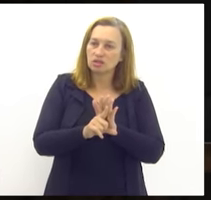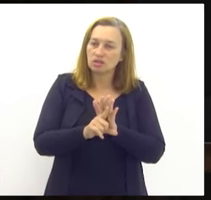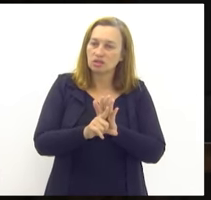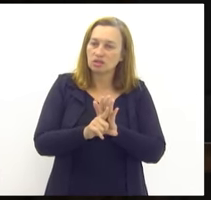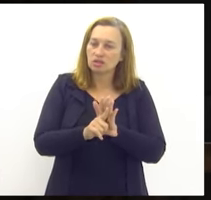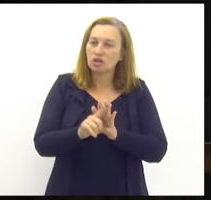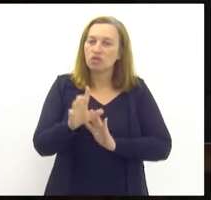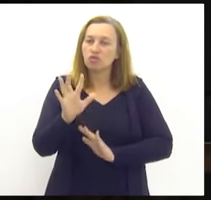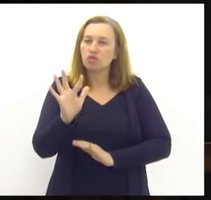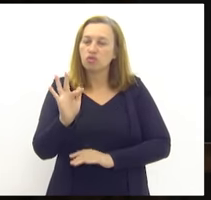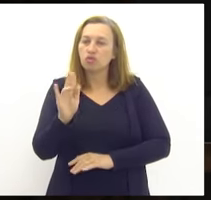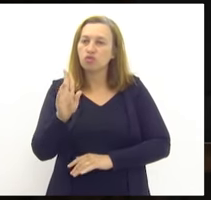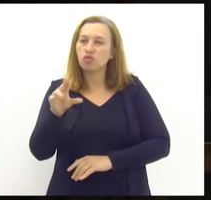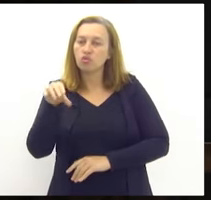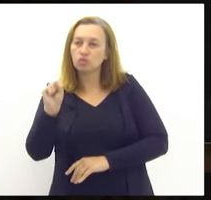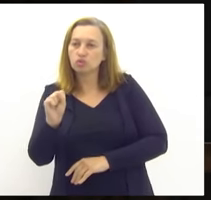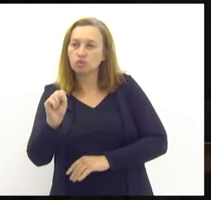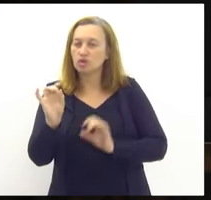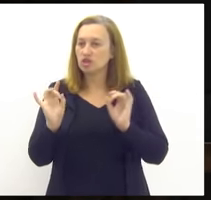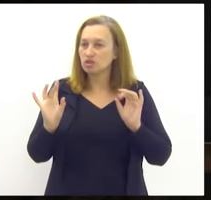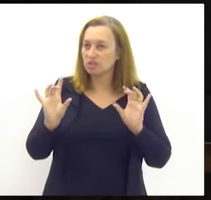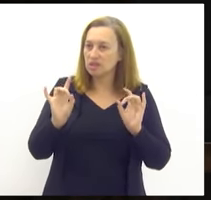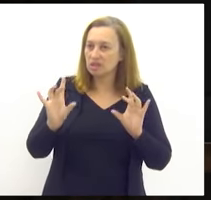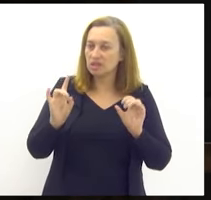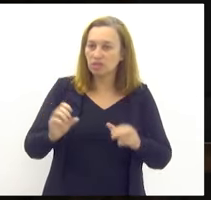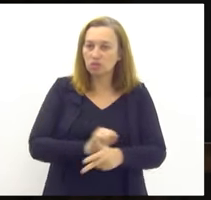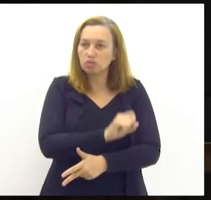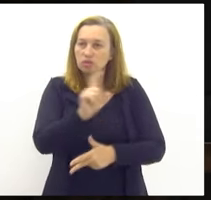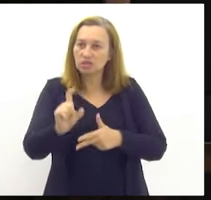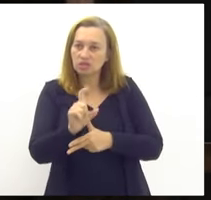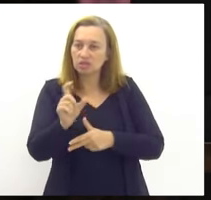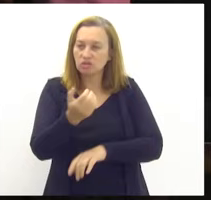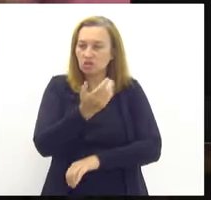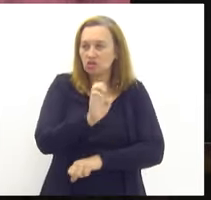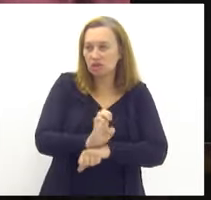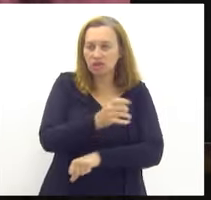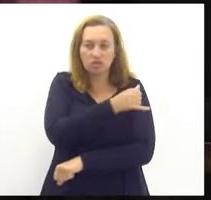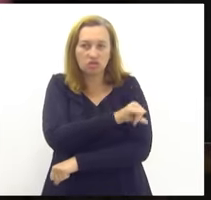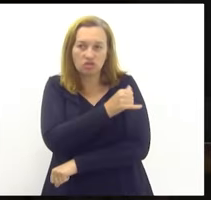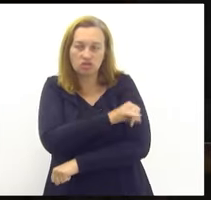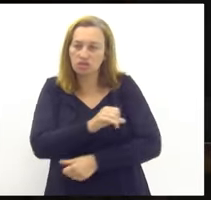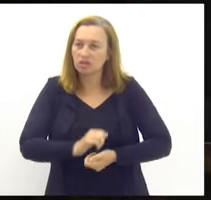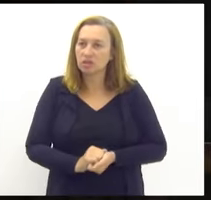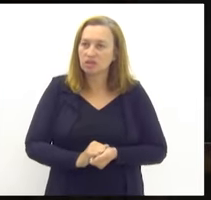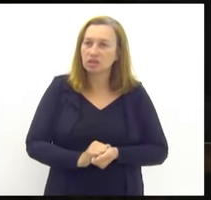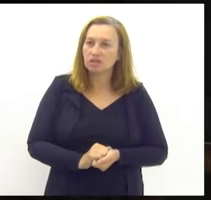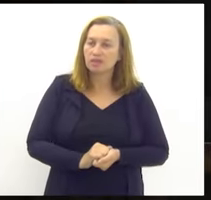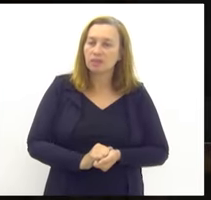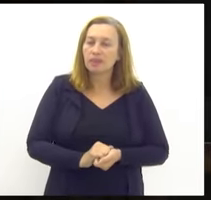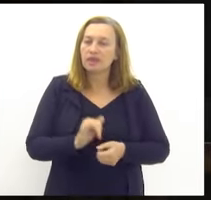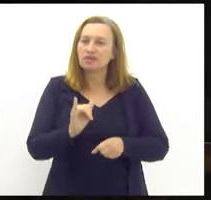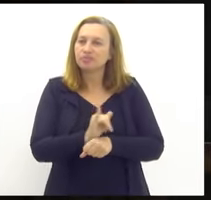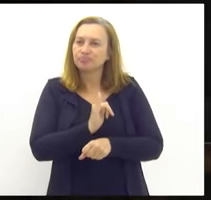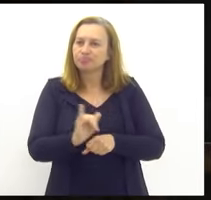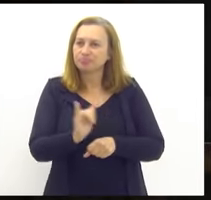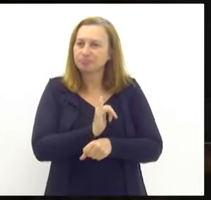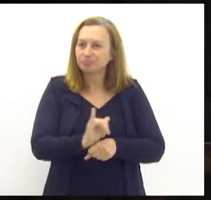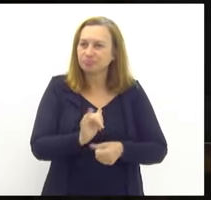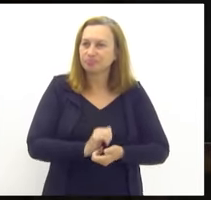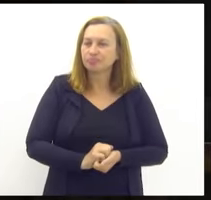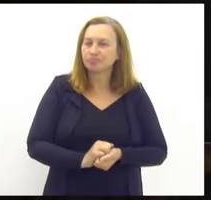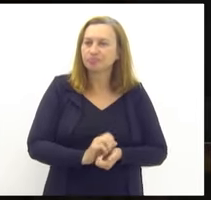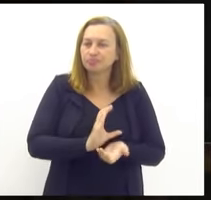especiais do Poder Executivo do Estado do Rio de Janeiro e dispõe sobre medidas de eficiência Locativa